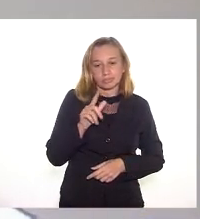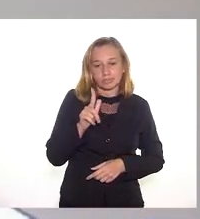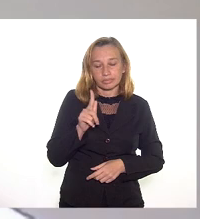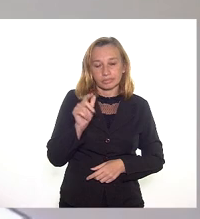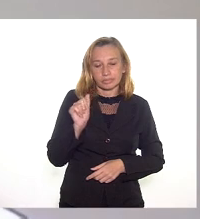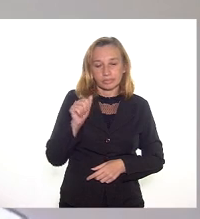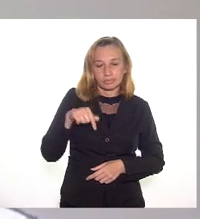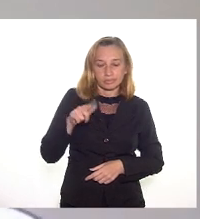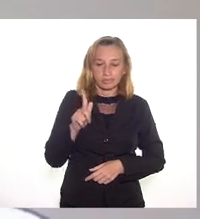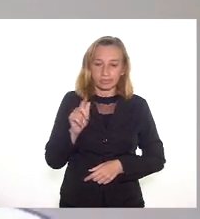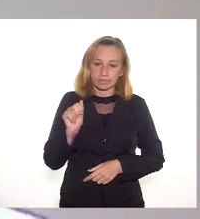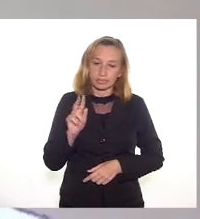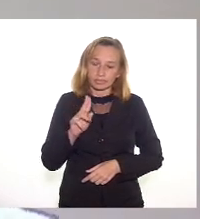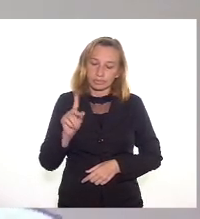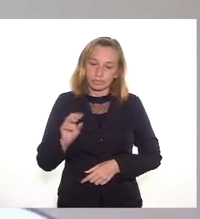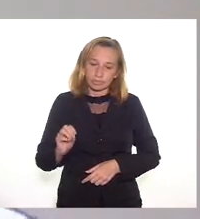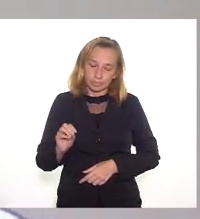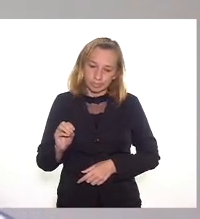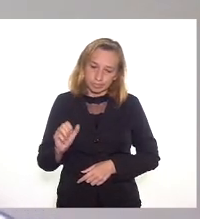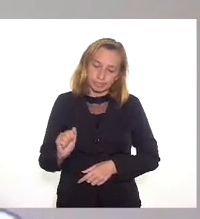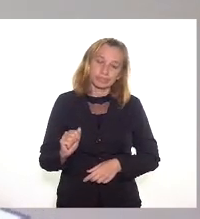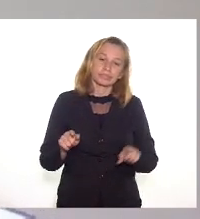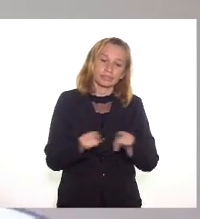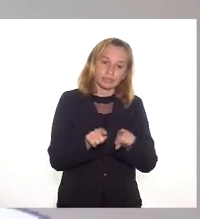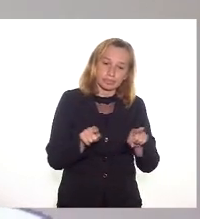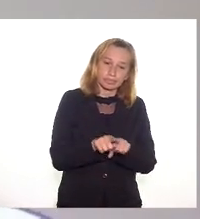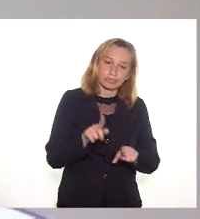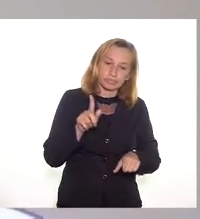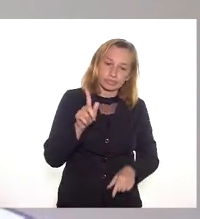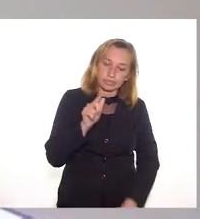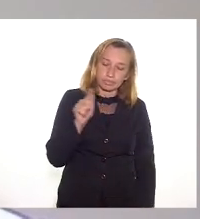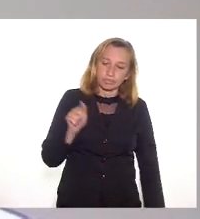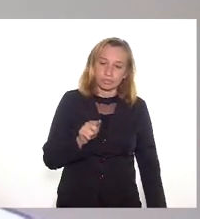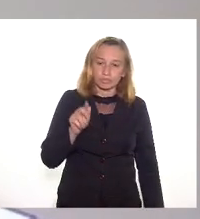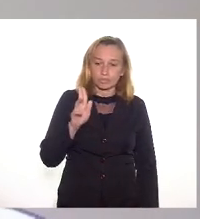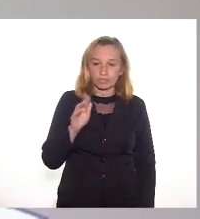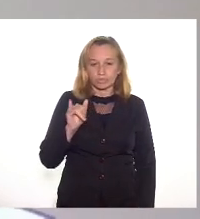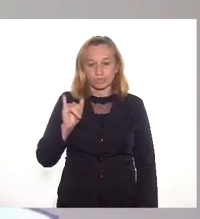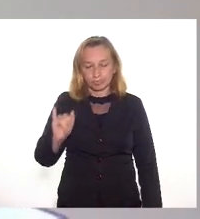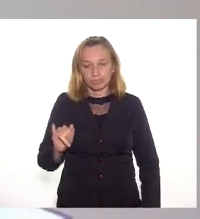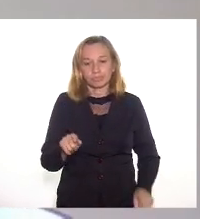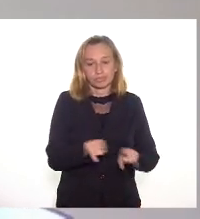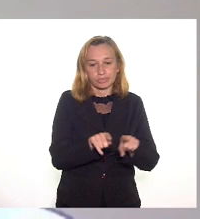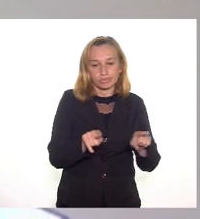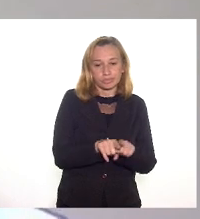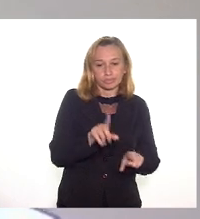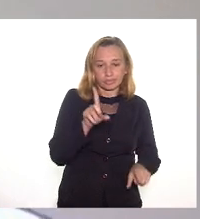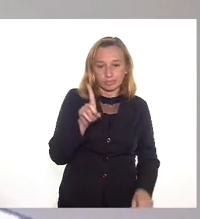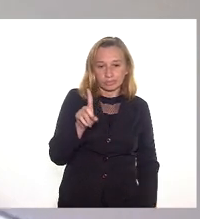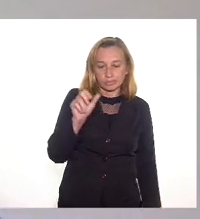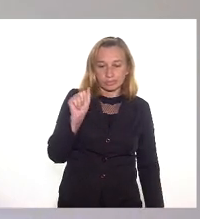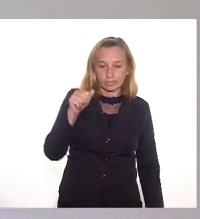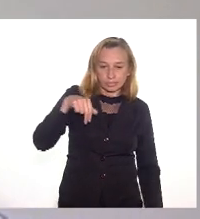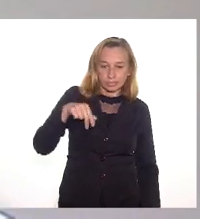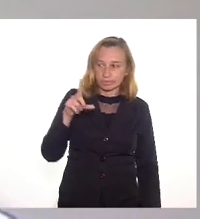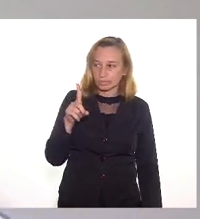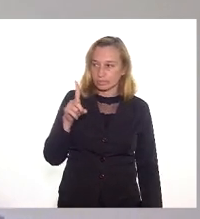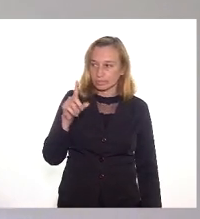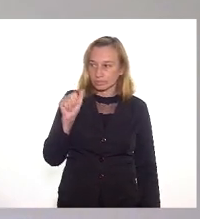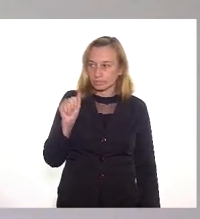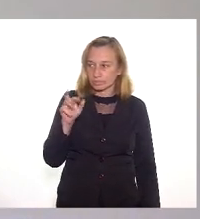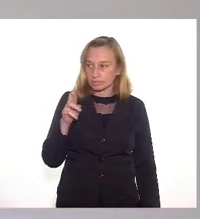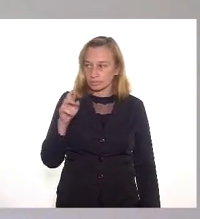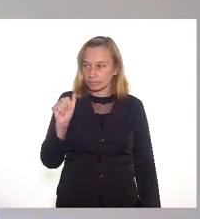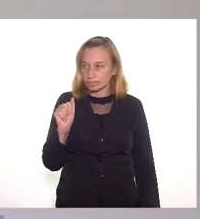aqui se falou sobretudo de zumbi mas eu quero lembrar também deputado Tiaju da figura de Dandara da figura de Dandara